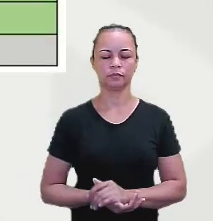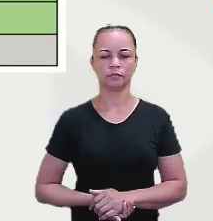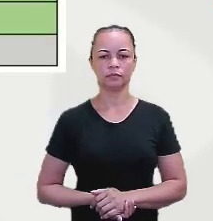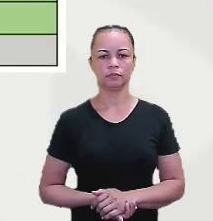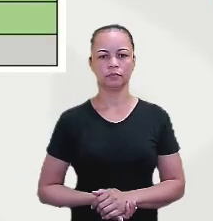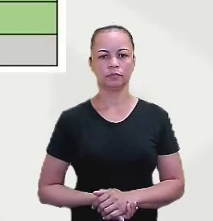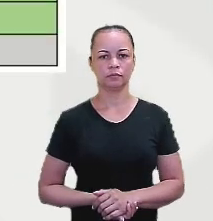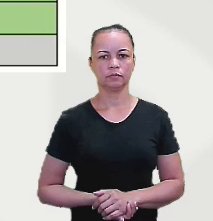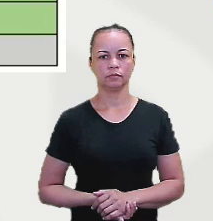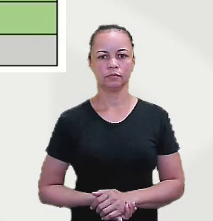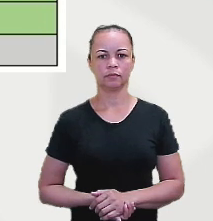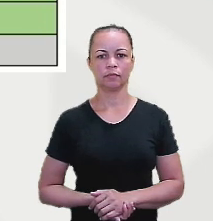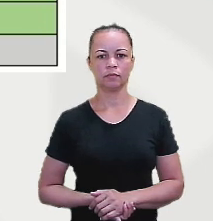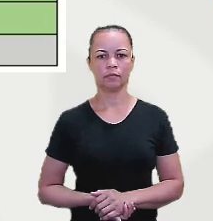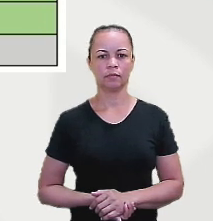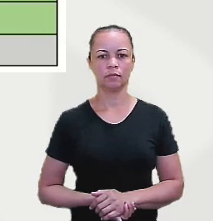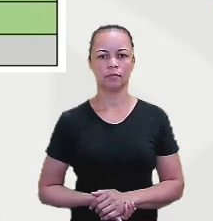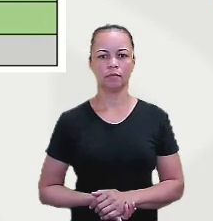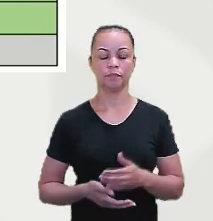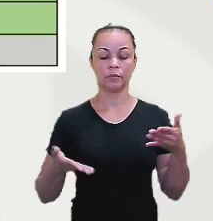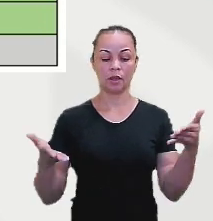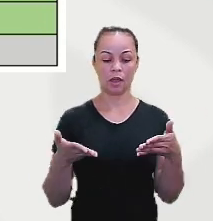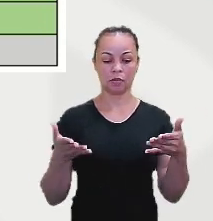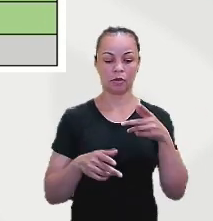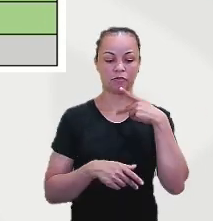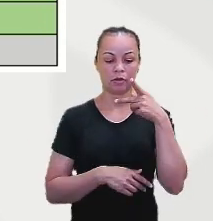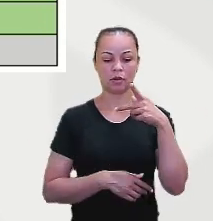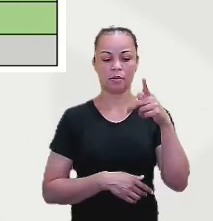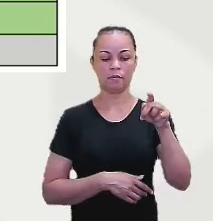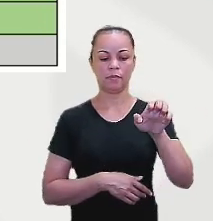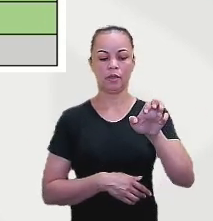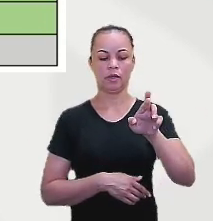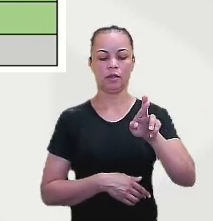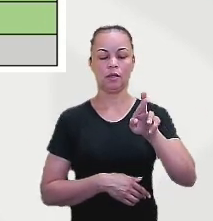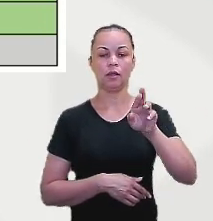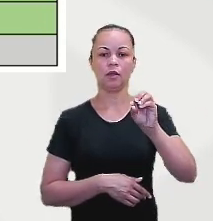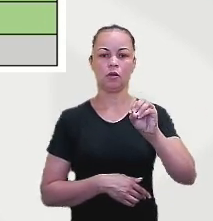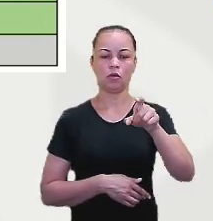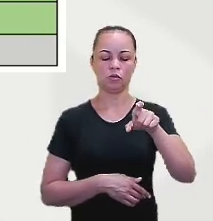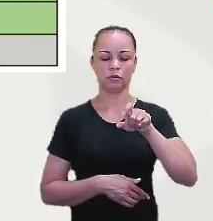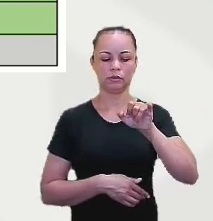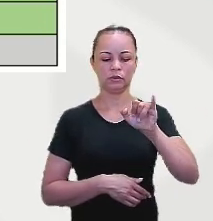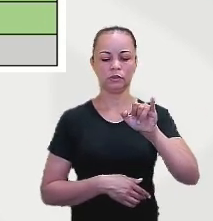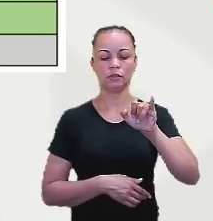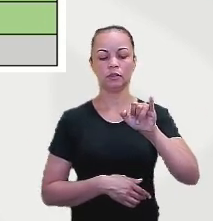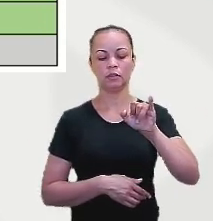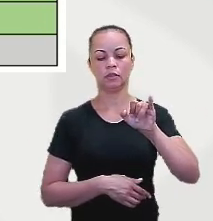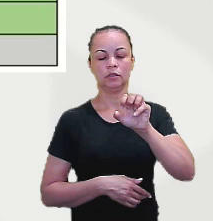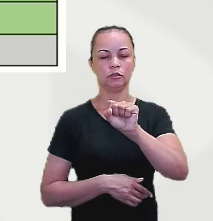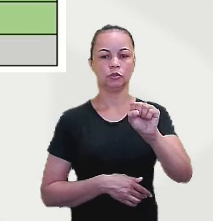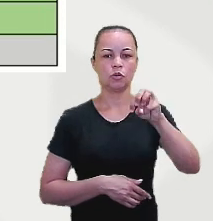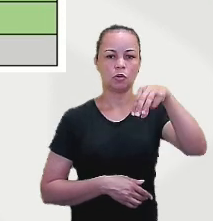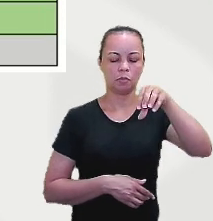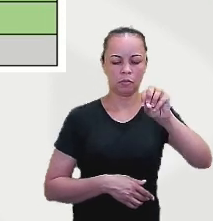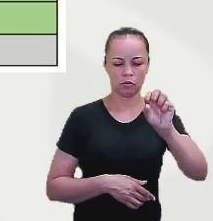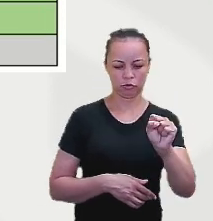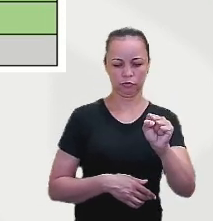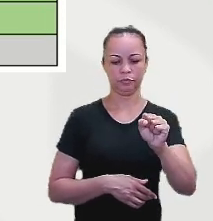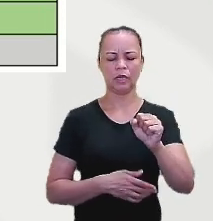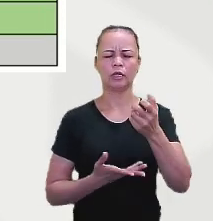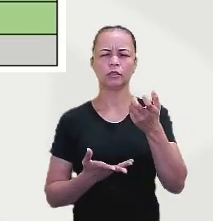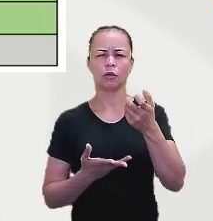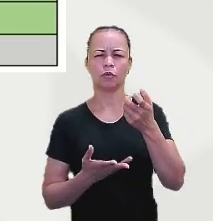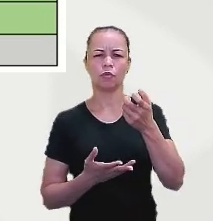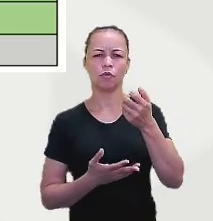Então, vamos agora falar um pouquinho dos peroxissomos. Lembra que a gente falou lá que vegetais, interessante, vegetais não tem. Vegetais,